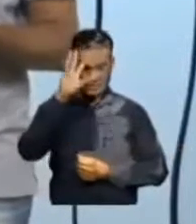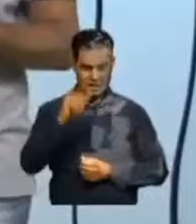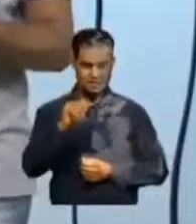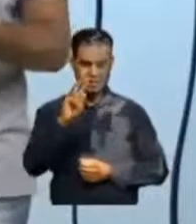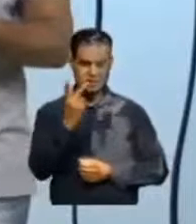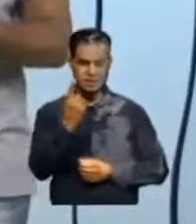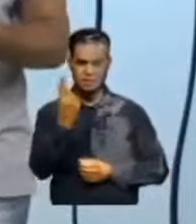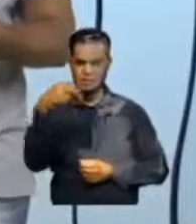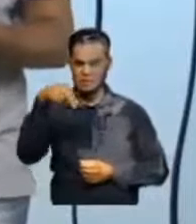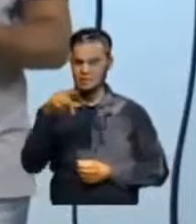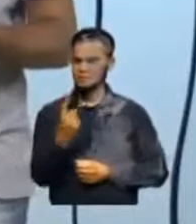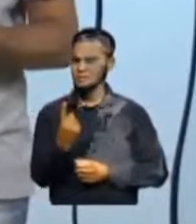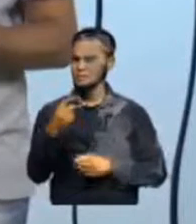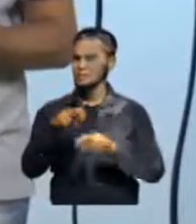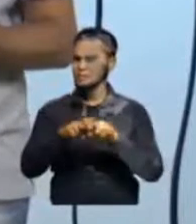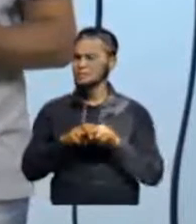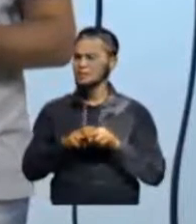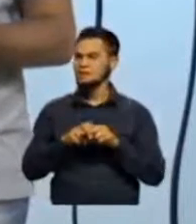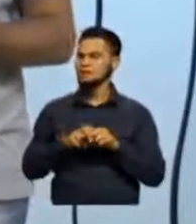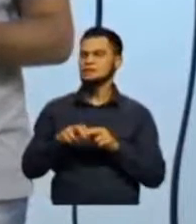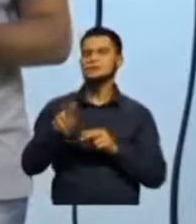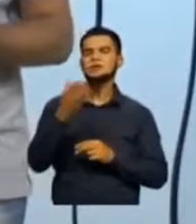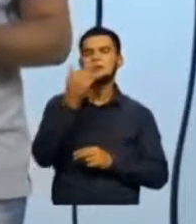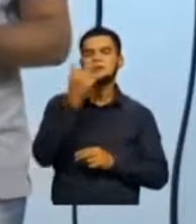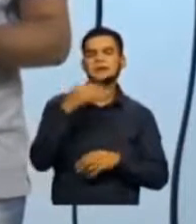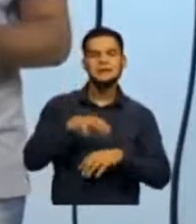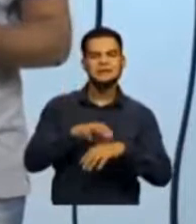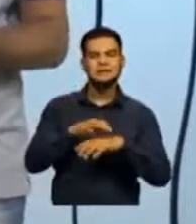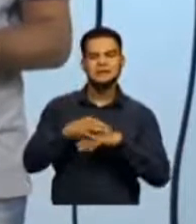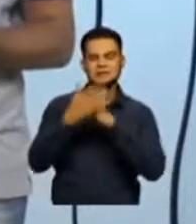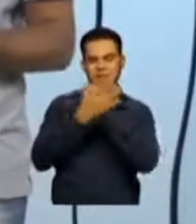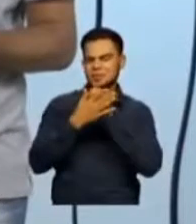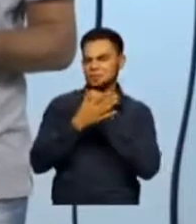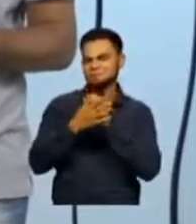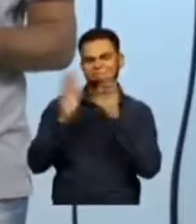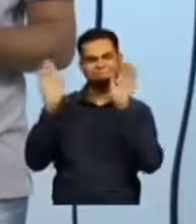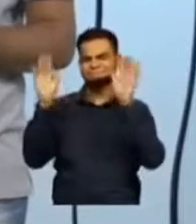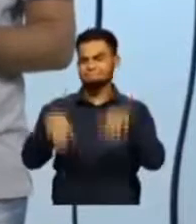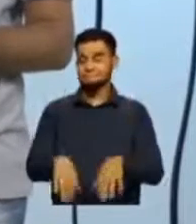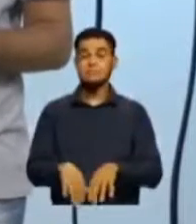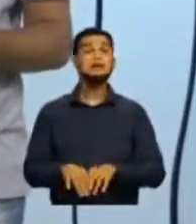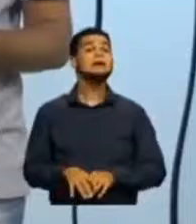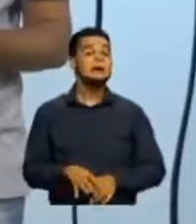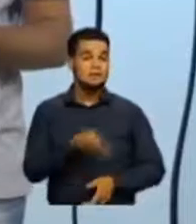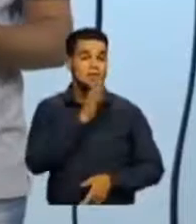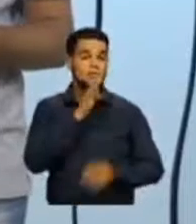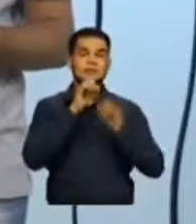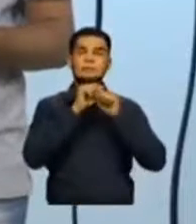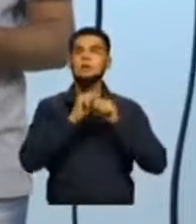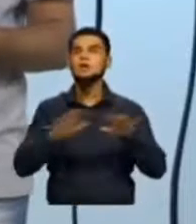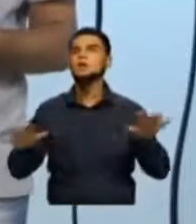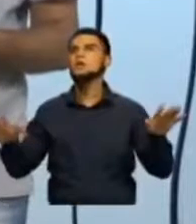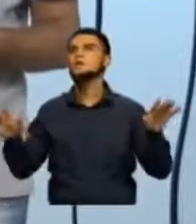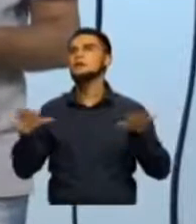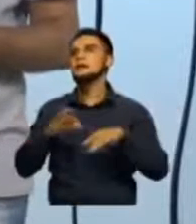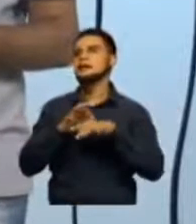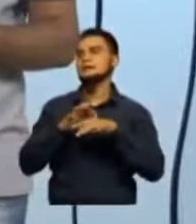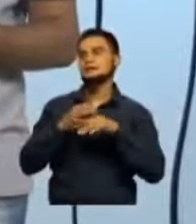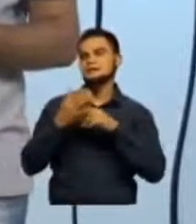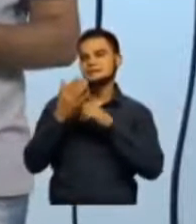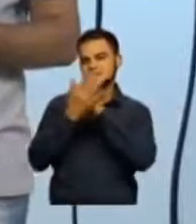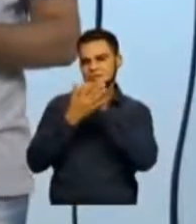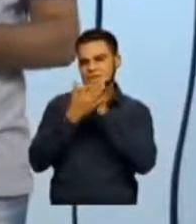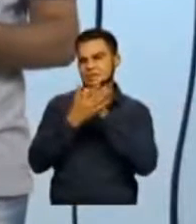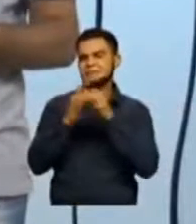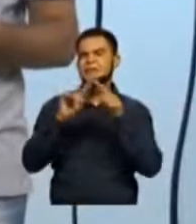transmitido através do consumo da carne de porco, ela ficou conhecida como gripe suína. A gente sabe que tem origem em